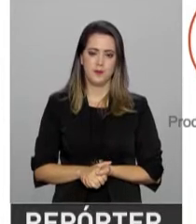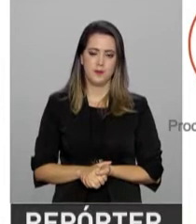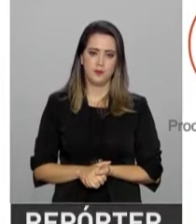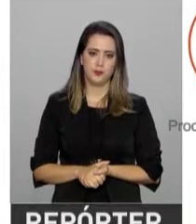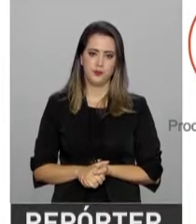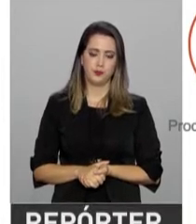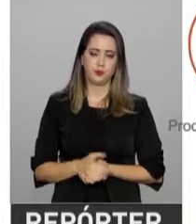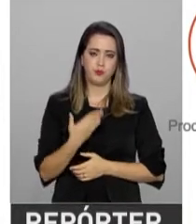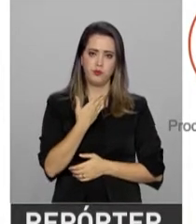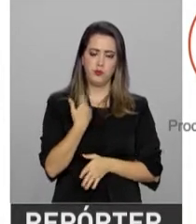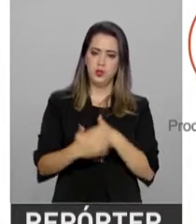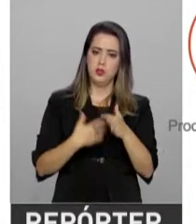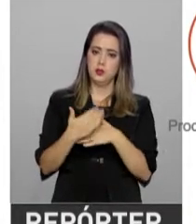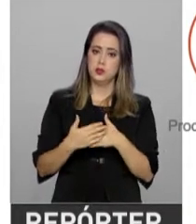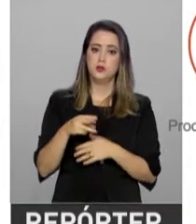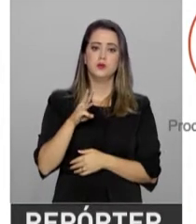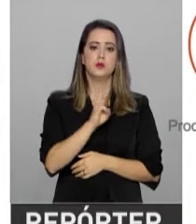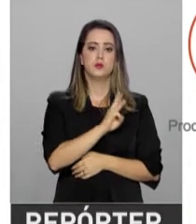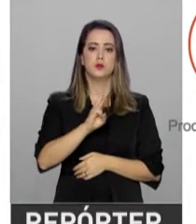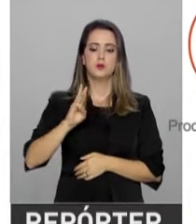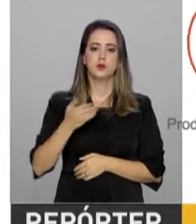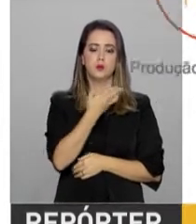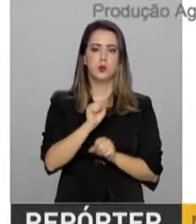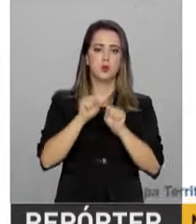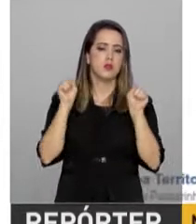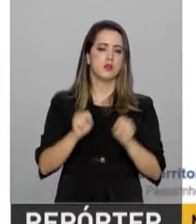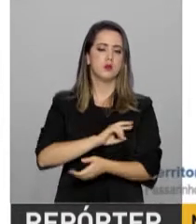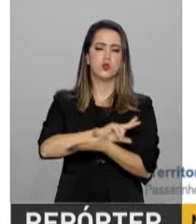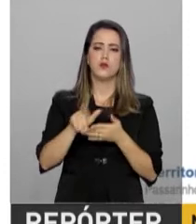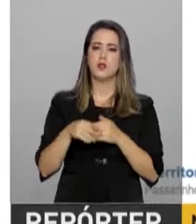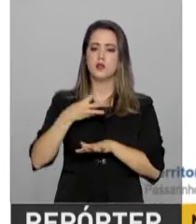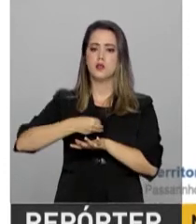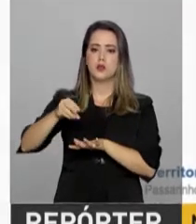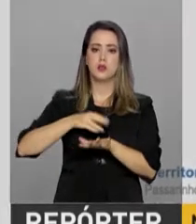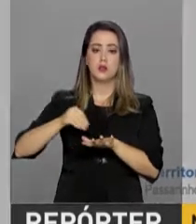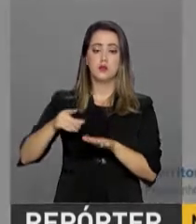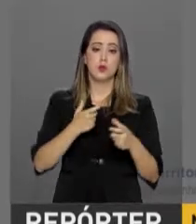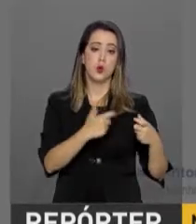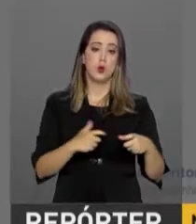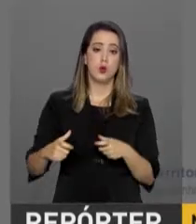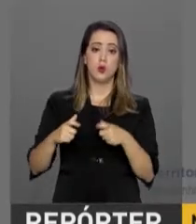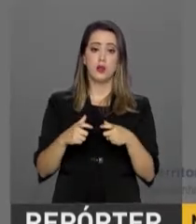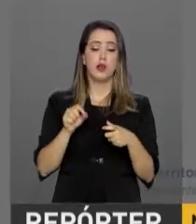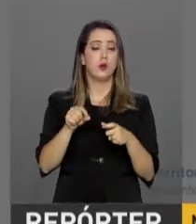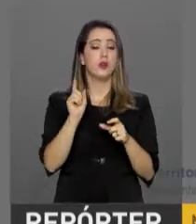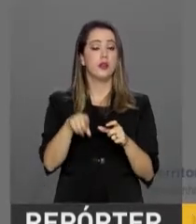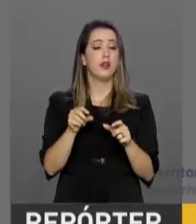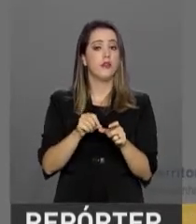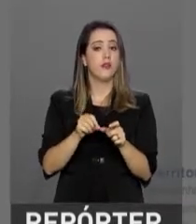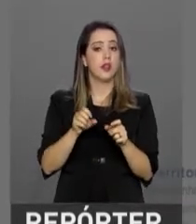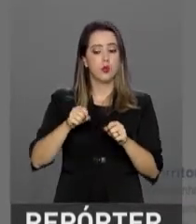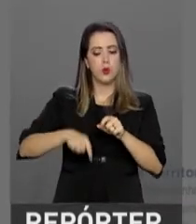desenvolvido pela embrapa territorial o sistema fornece milhares de informações sobre volume local de produção agropecuária